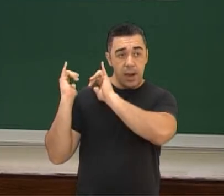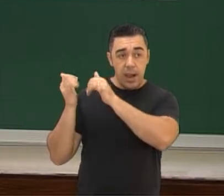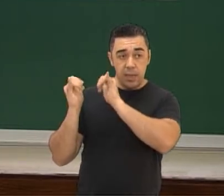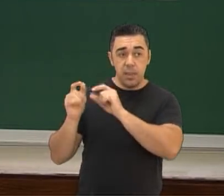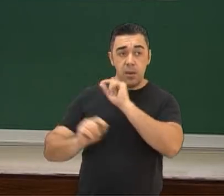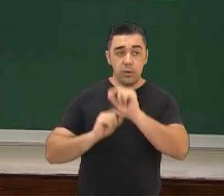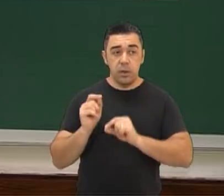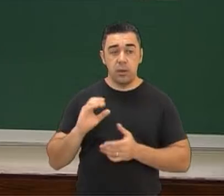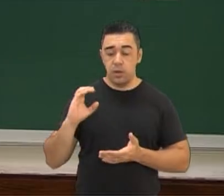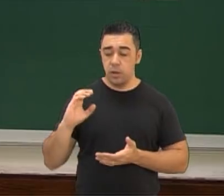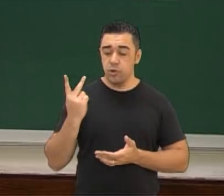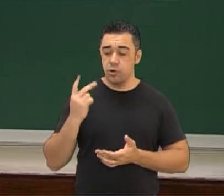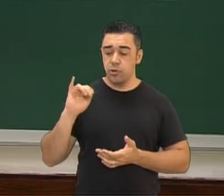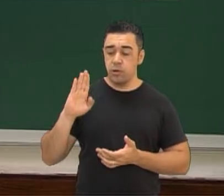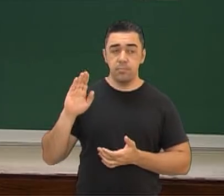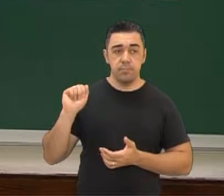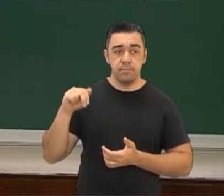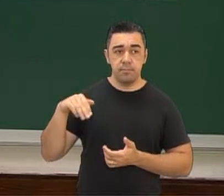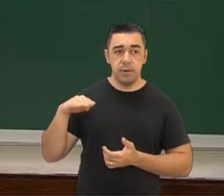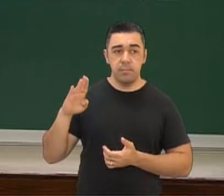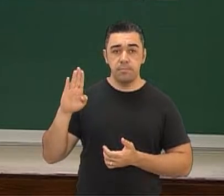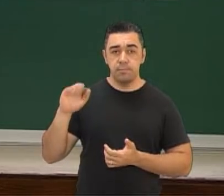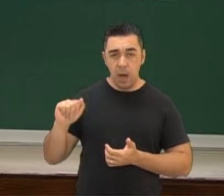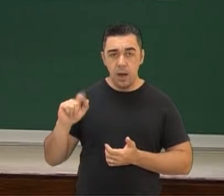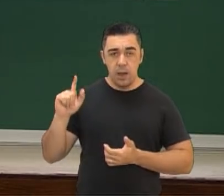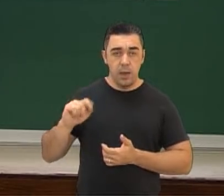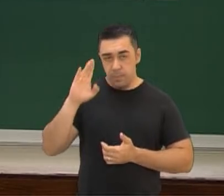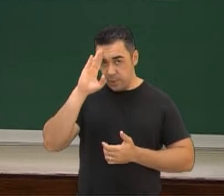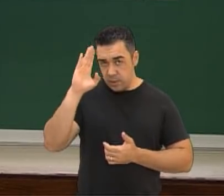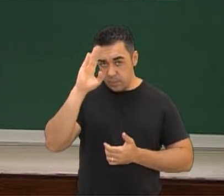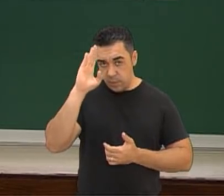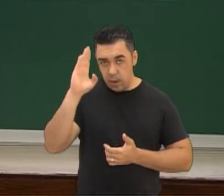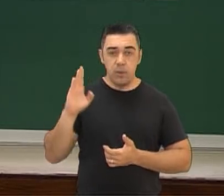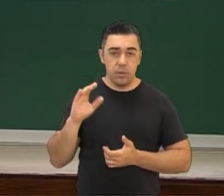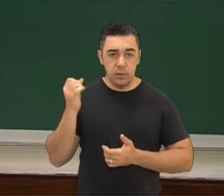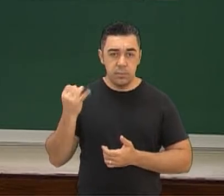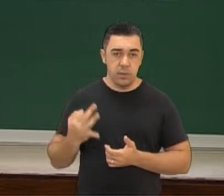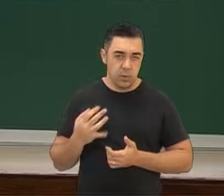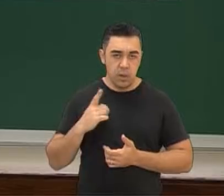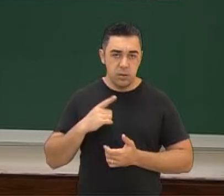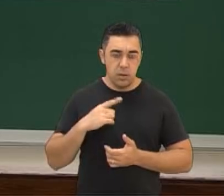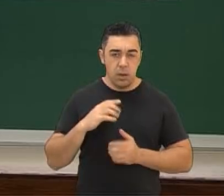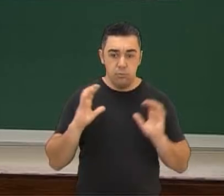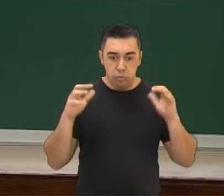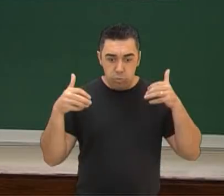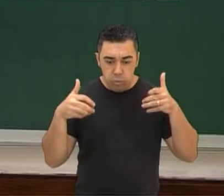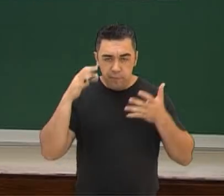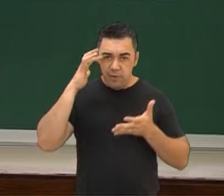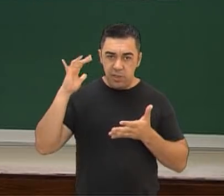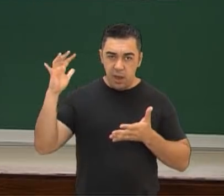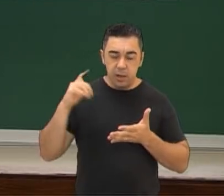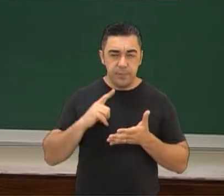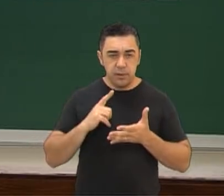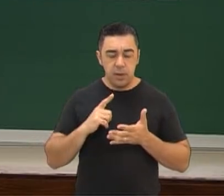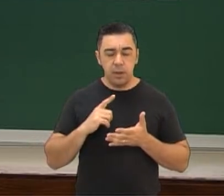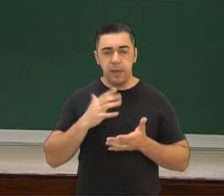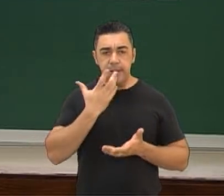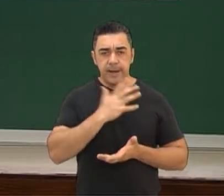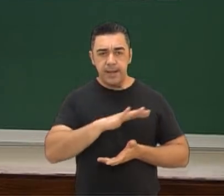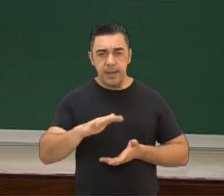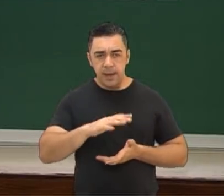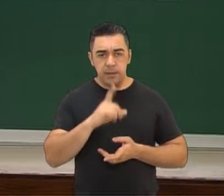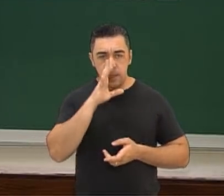as lendas, a principal que a gente contou a história ali para vocês foi da Chibamba, que é aquela assombração lá para crianças